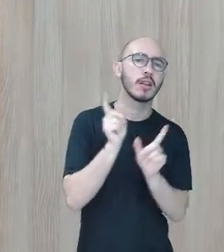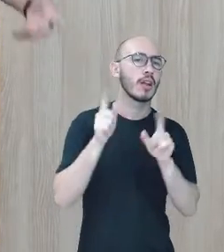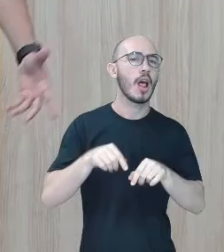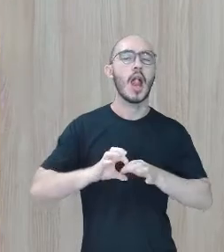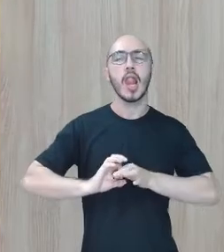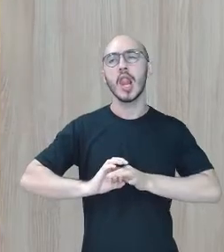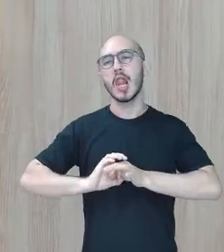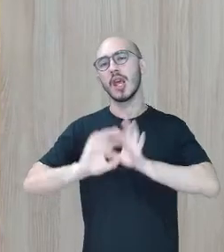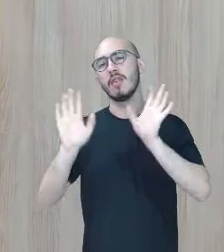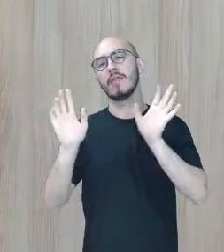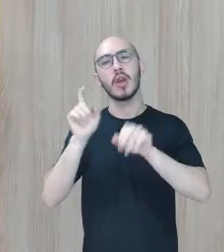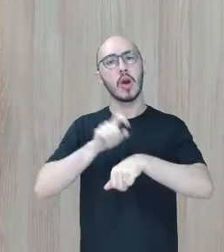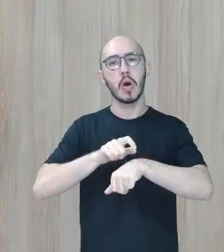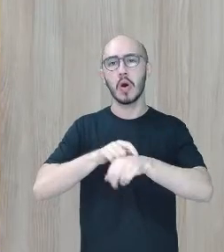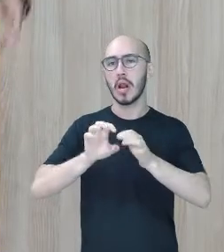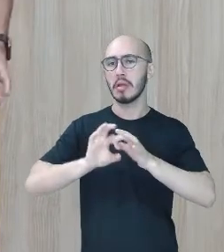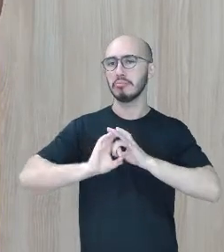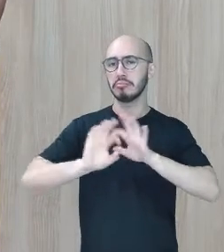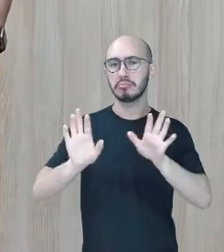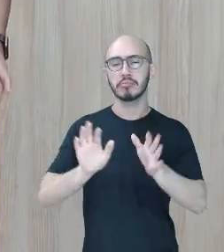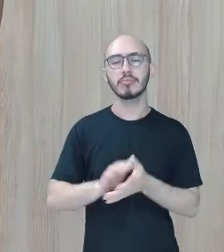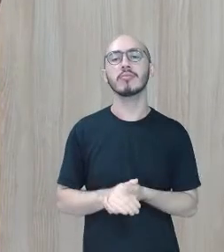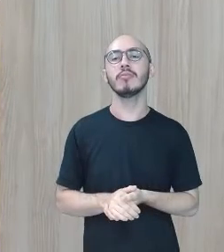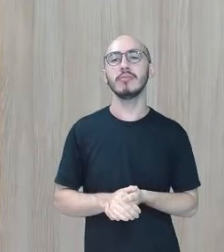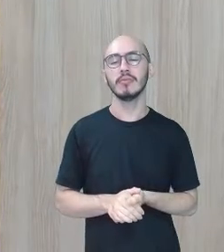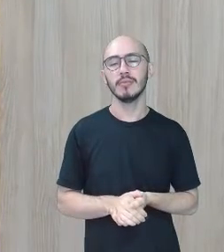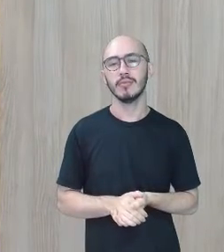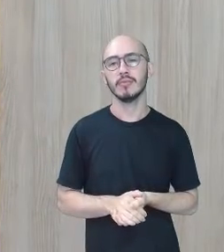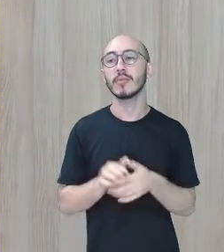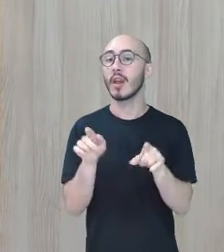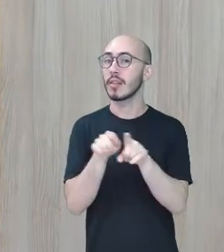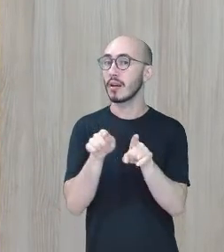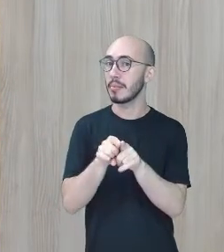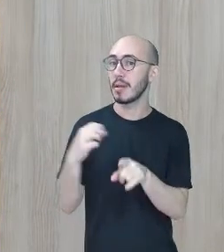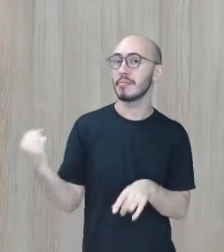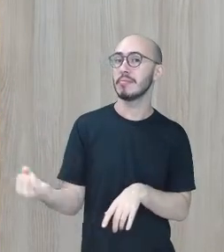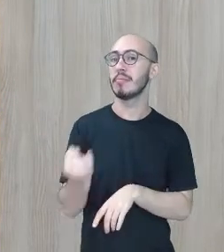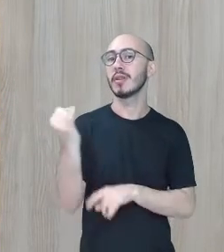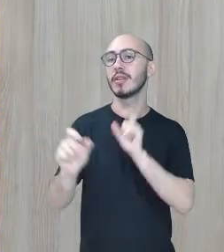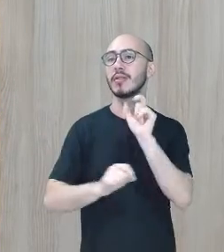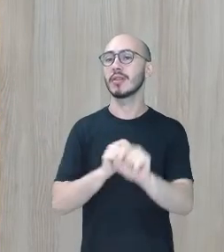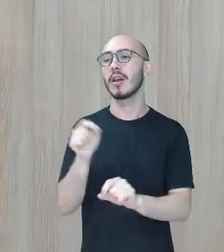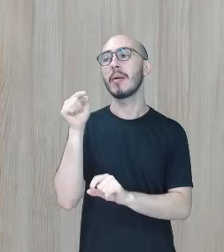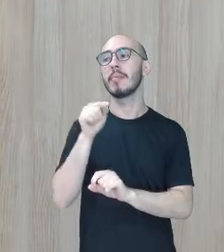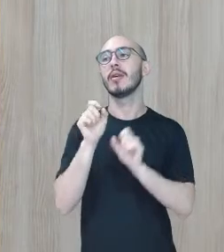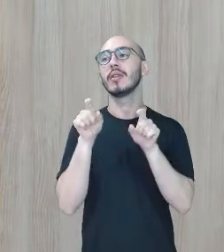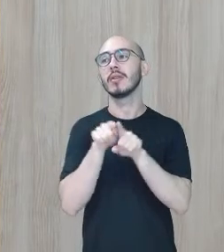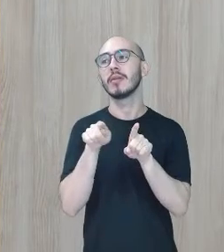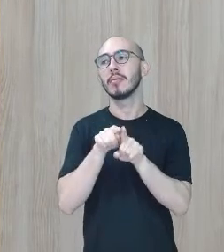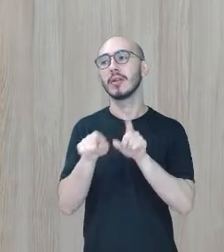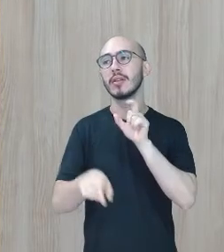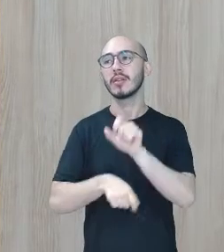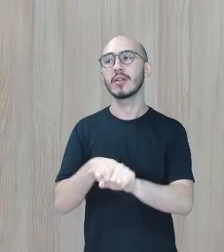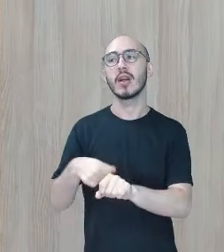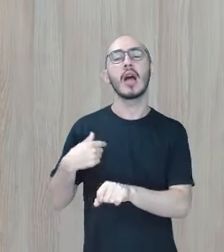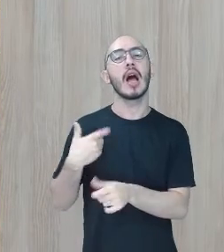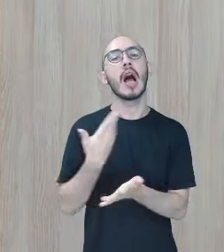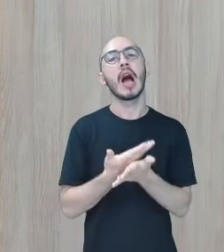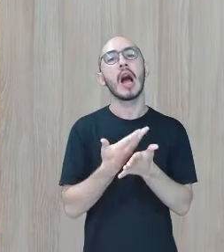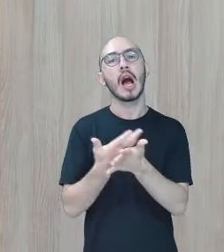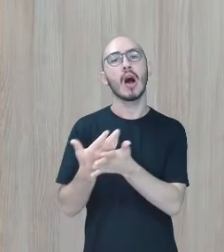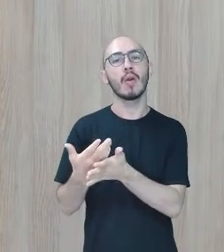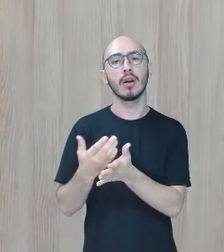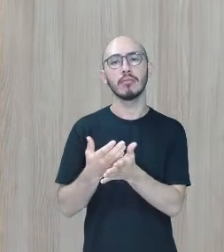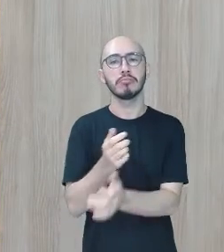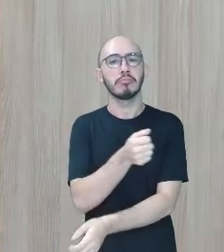vezes você quiser, no horário que você quiser, certo? E importante também, lá você pode assistir às aulas das outras